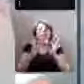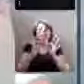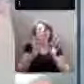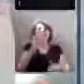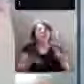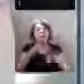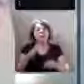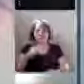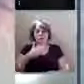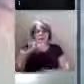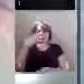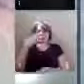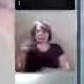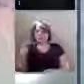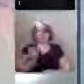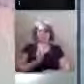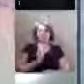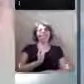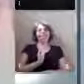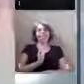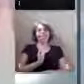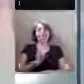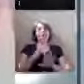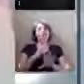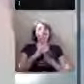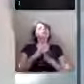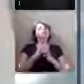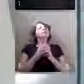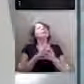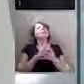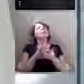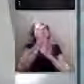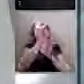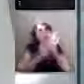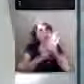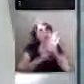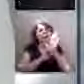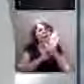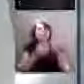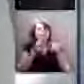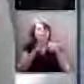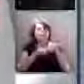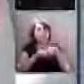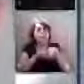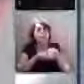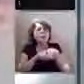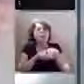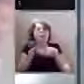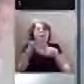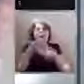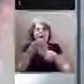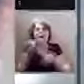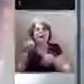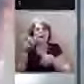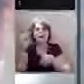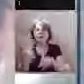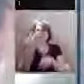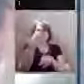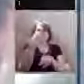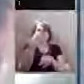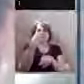eu vou, a priori, não vou compartilhar o meu texto. Eu acho que enquanto eu estiver falando, você está me vendo e eu estou vendo o texto que eu quero ler